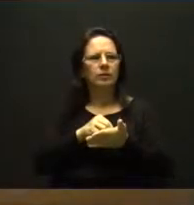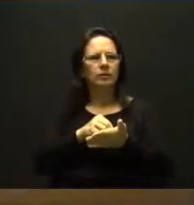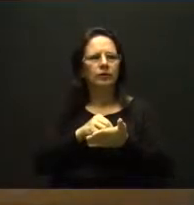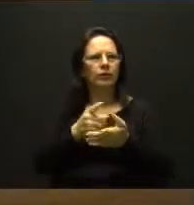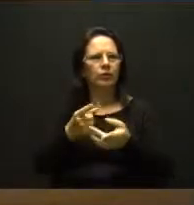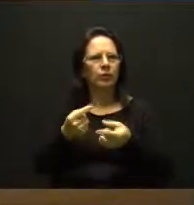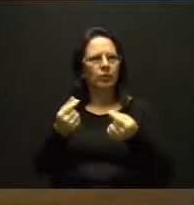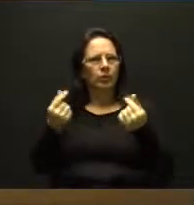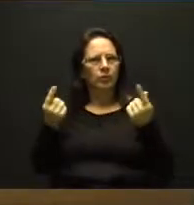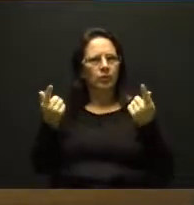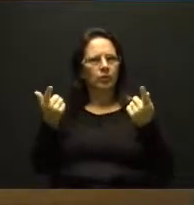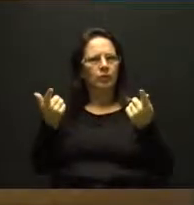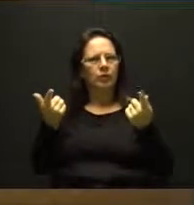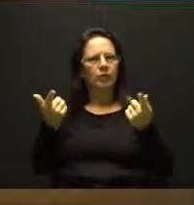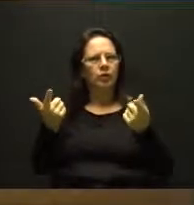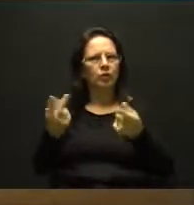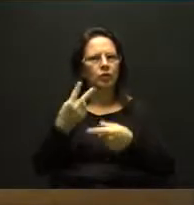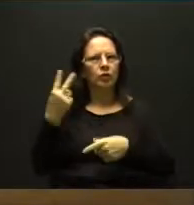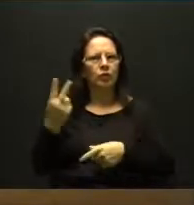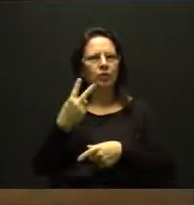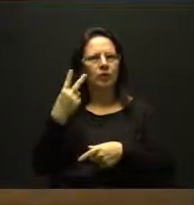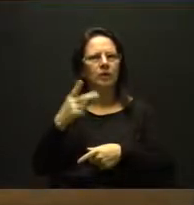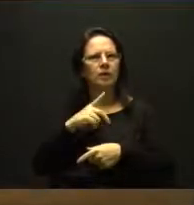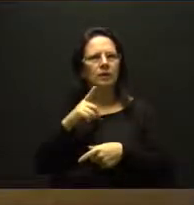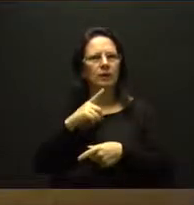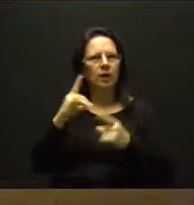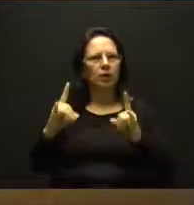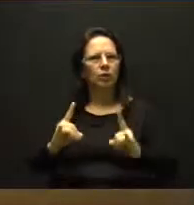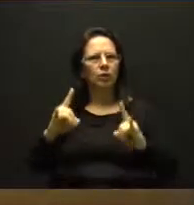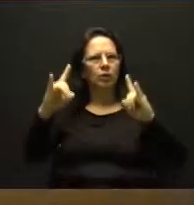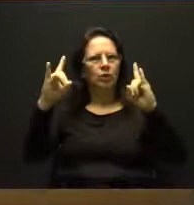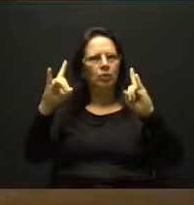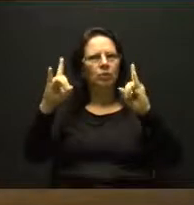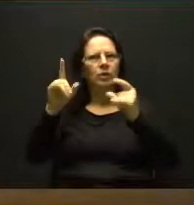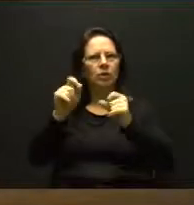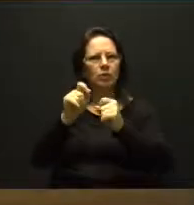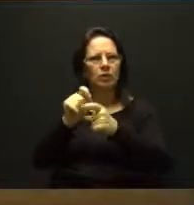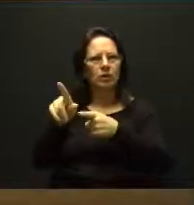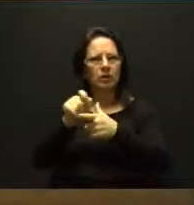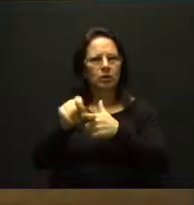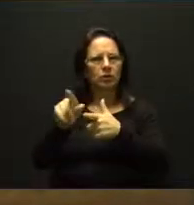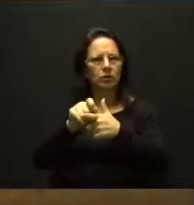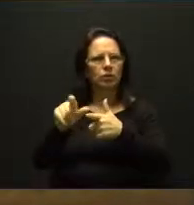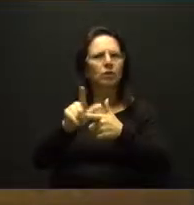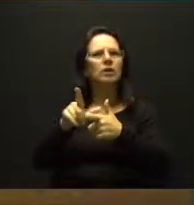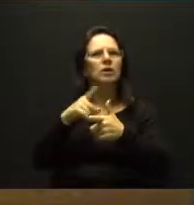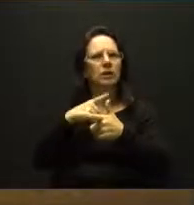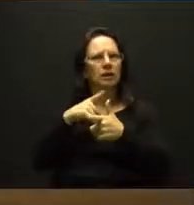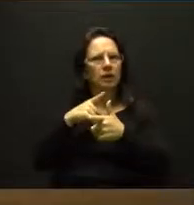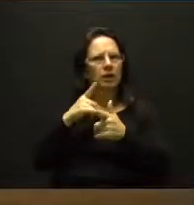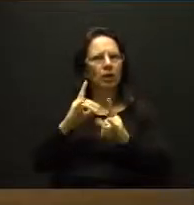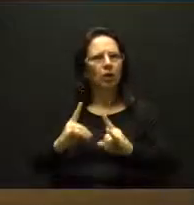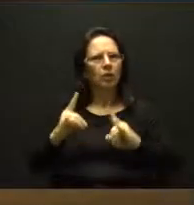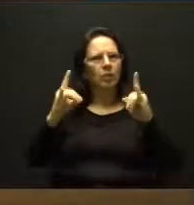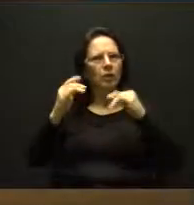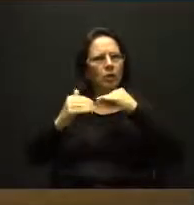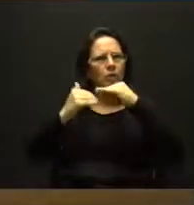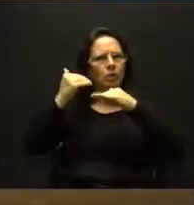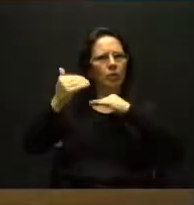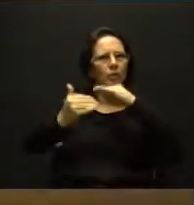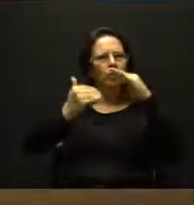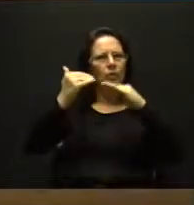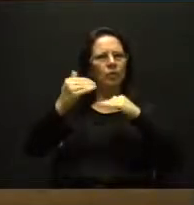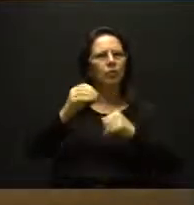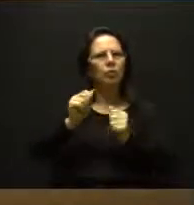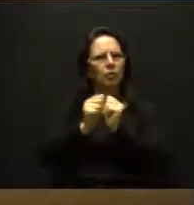financeiro valores nós temos lá um prédio que está sendo alugado onde você também tem um prédio construído pela prefeitura